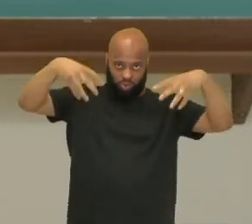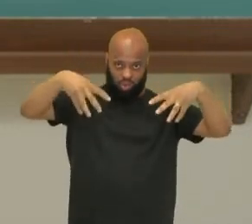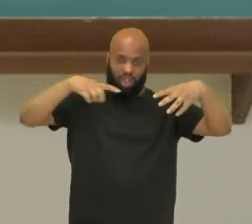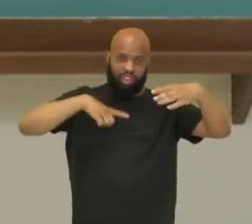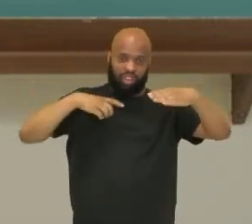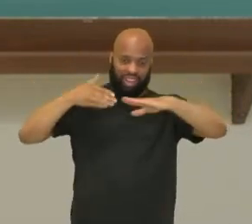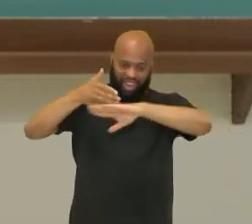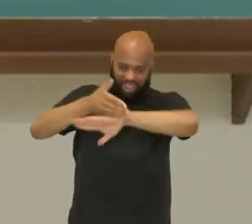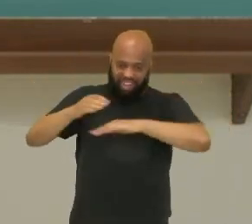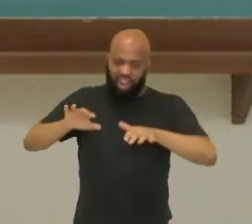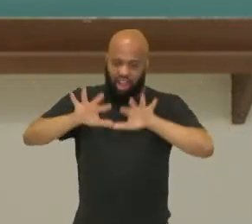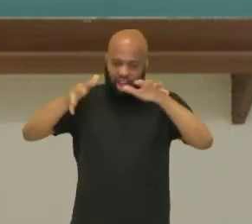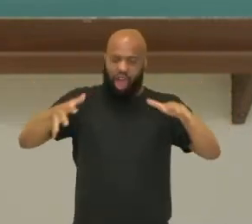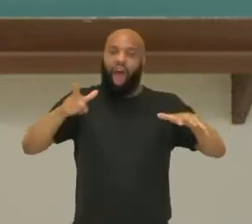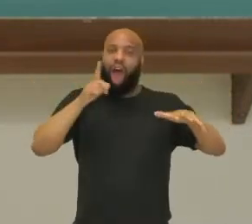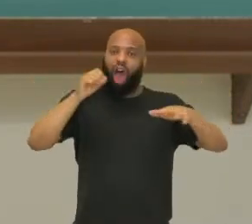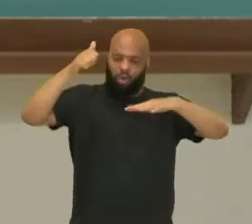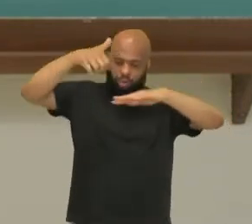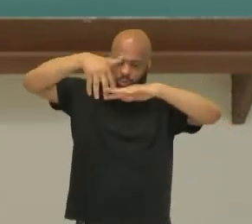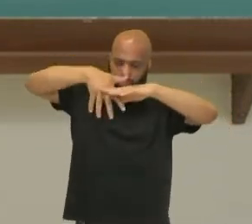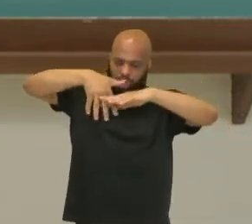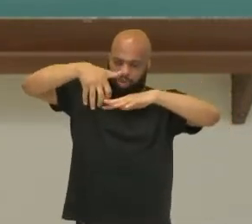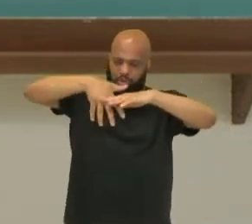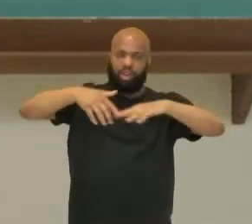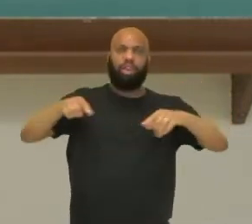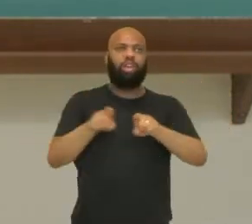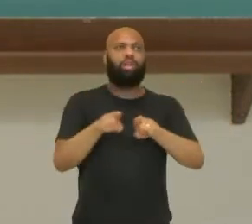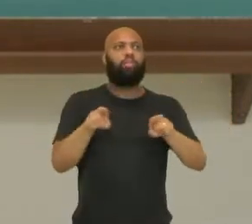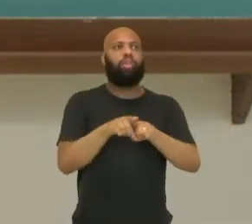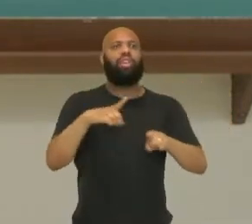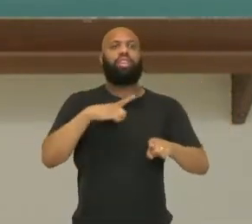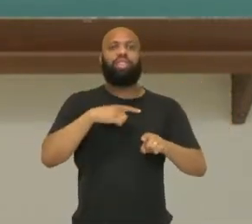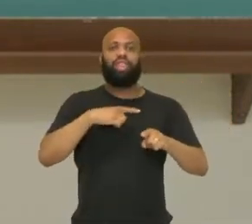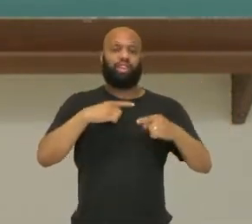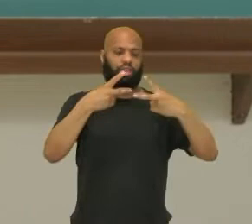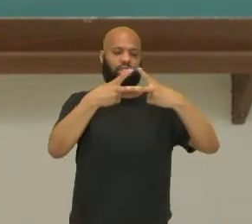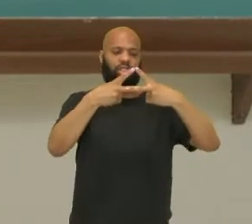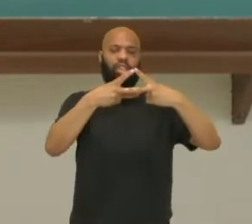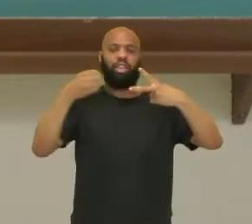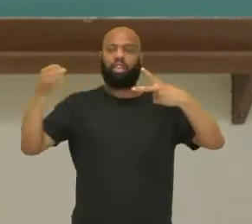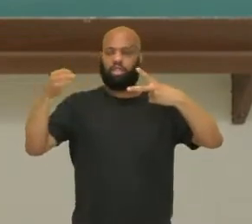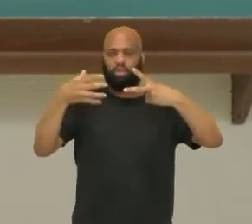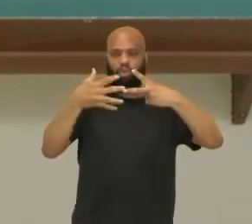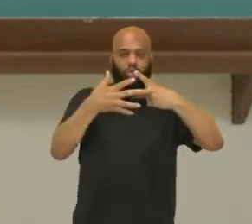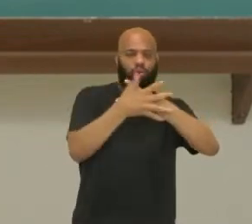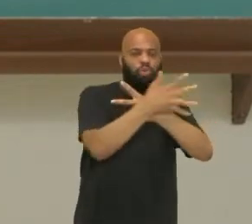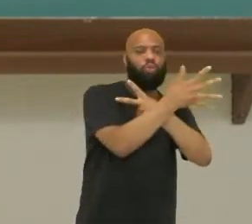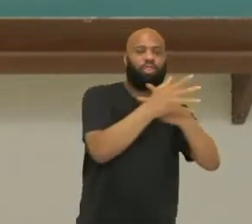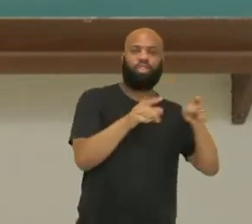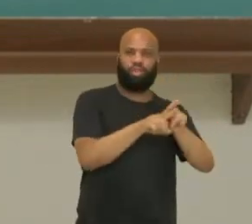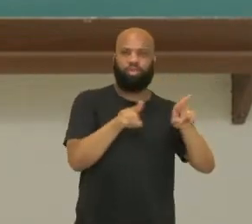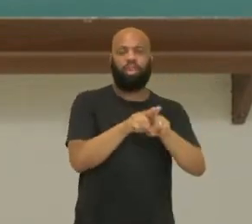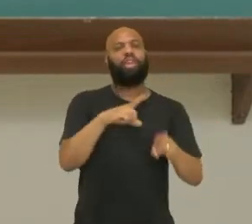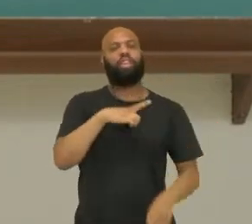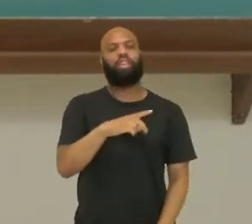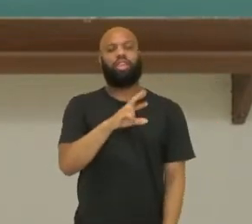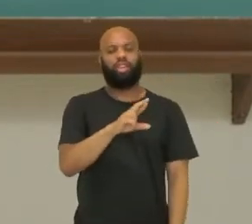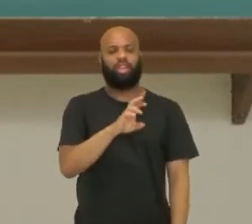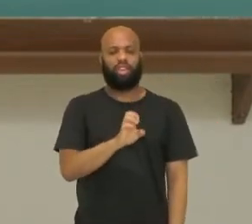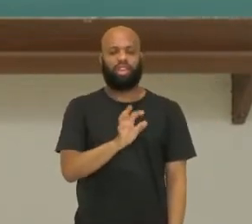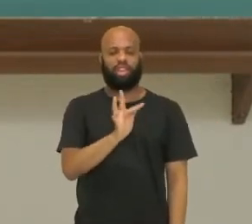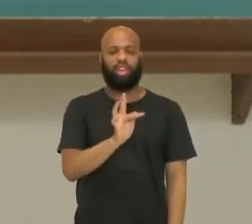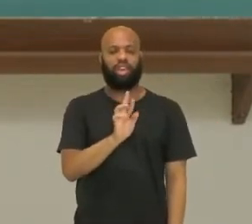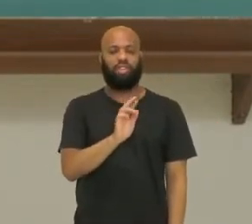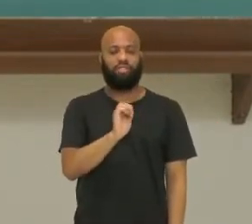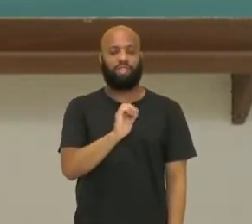a refração. A luz vem do ar, entra pelo prisma, um vidro qualquer, ela sofre a refração. De um